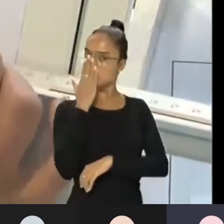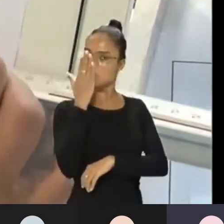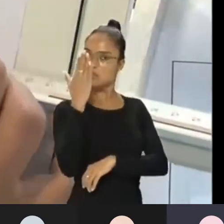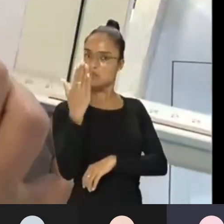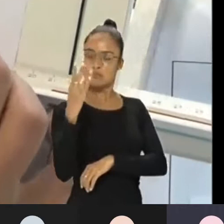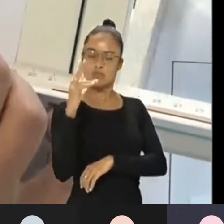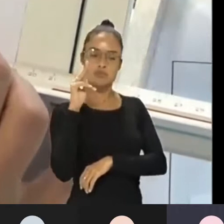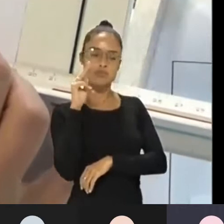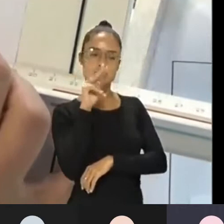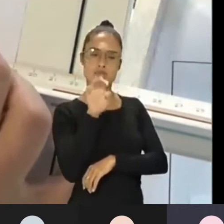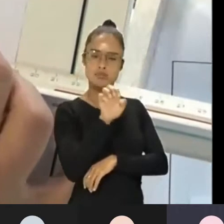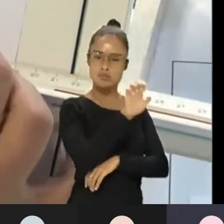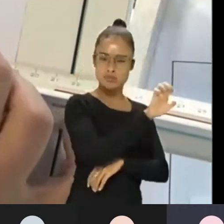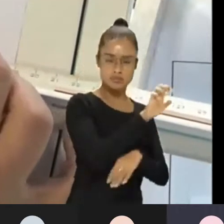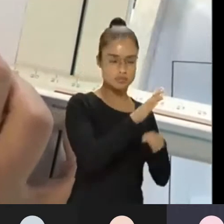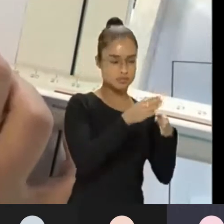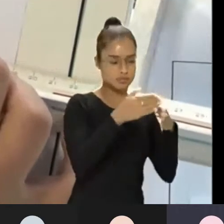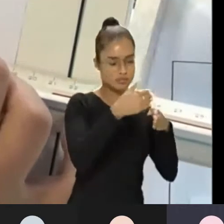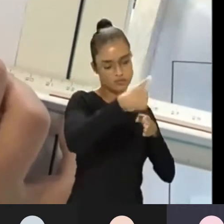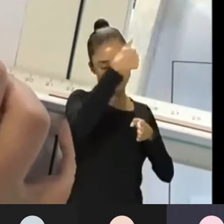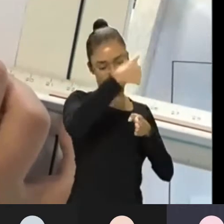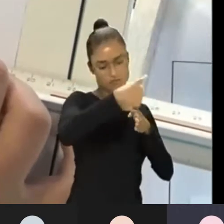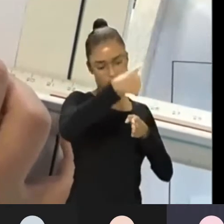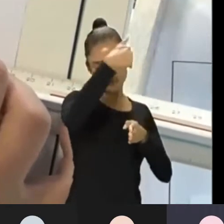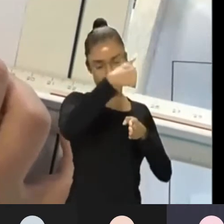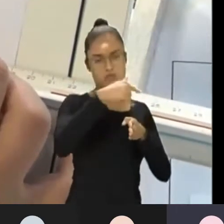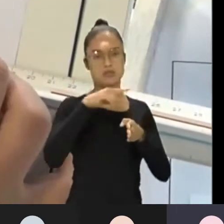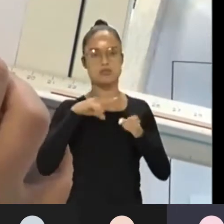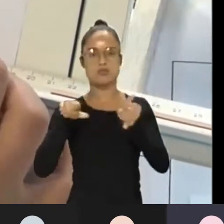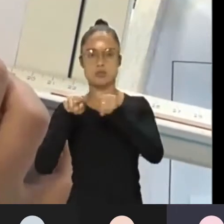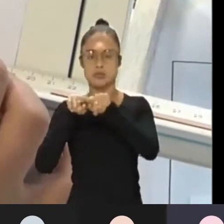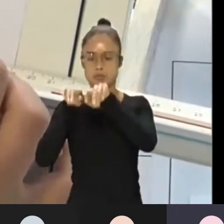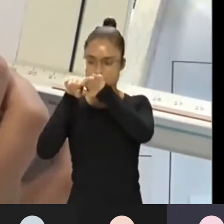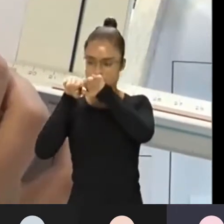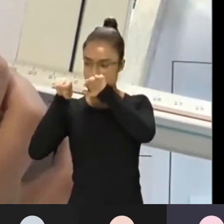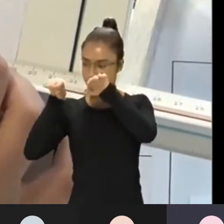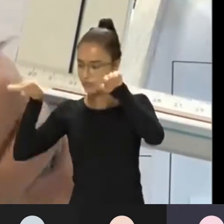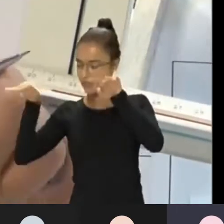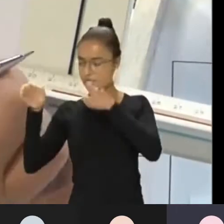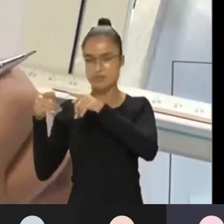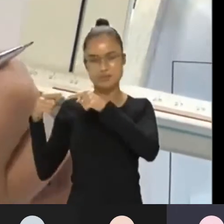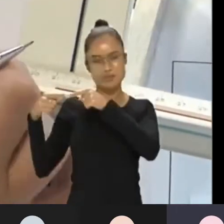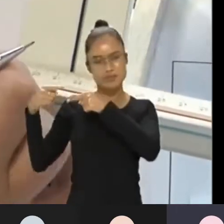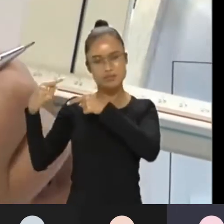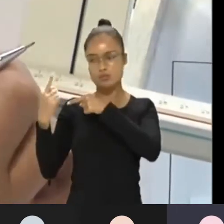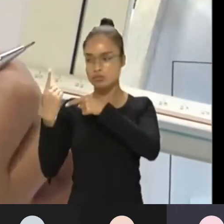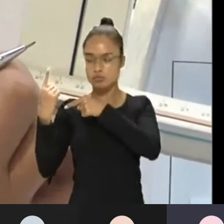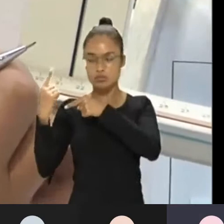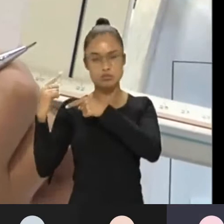esquerda e deixar uma unidade entre elas, que é a medida que vai ter de afastamento.